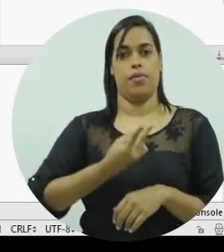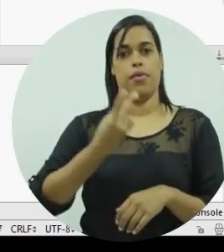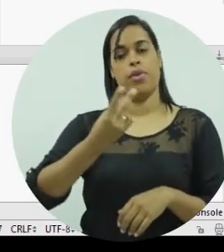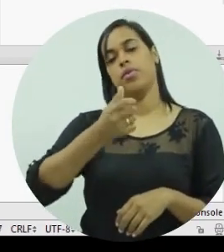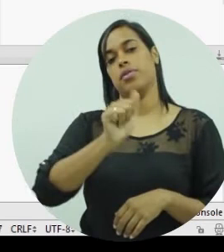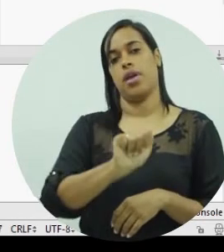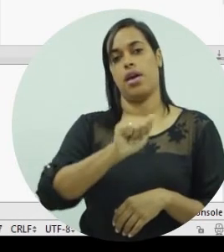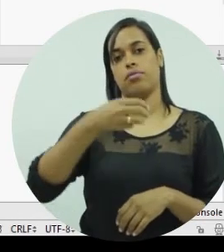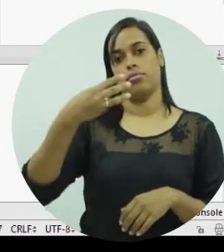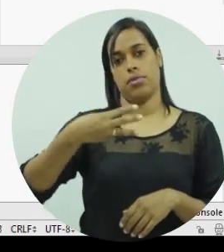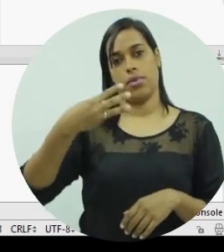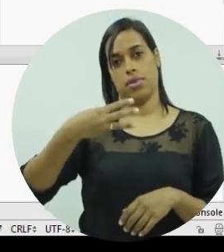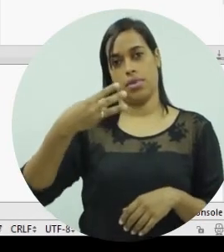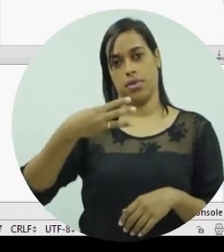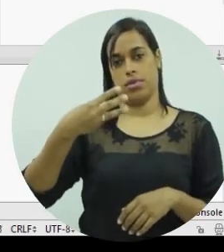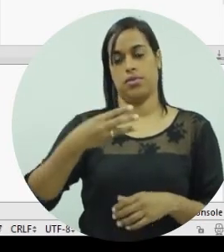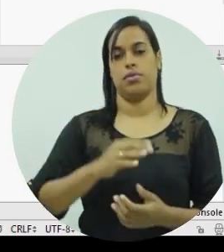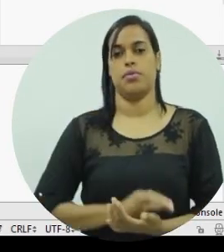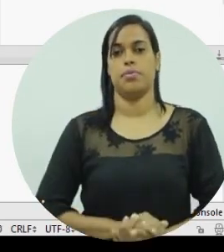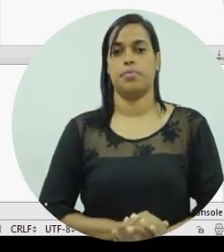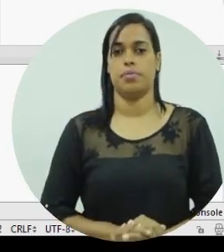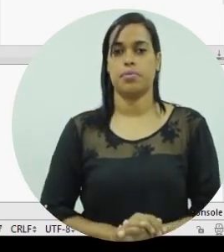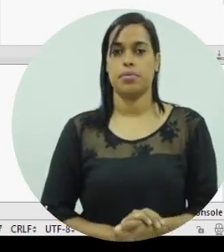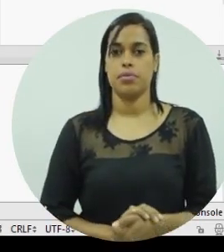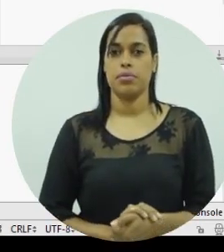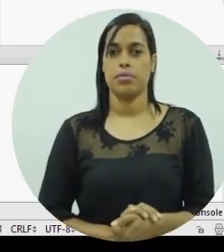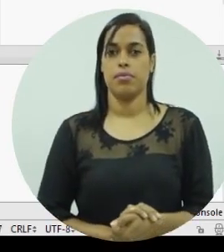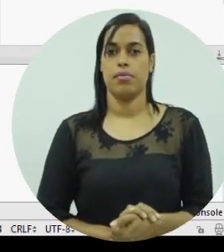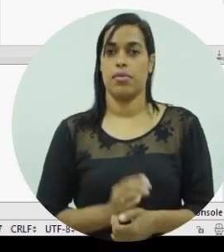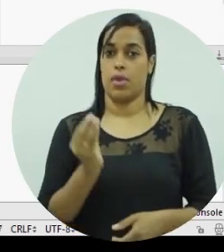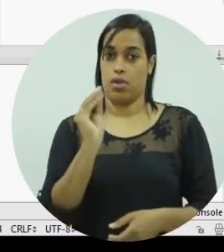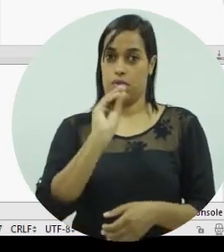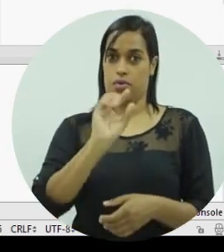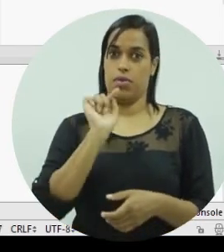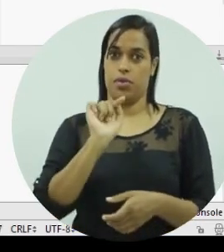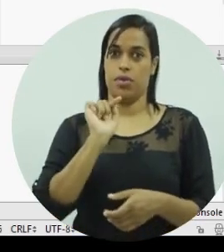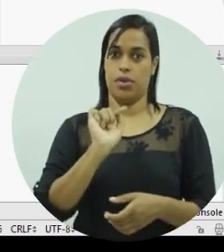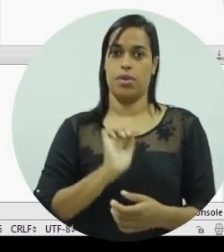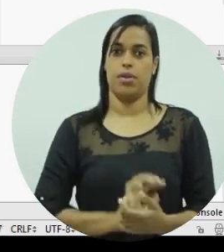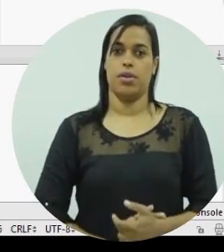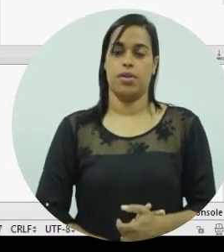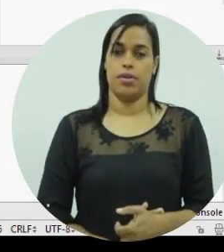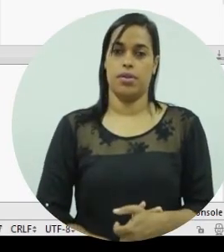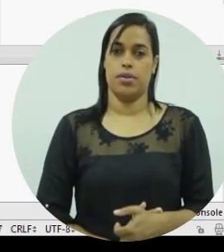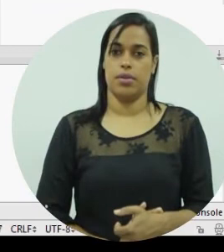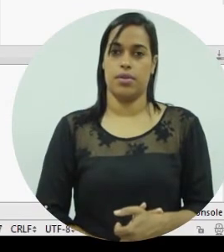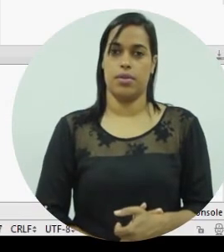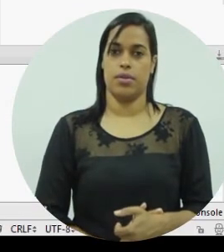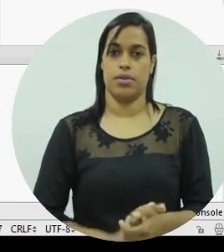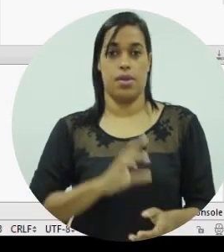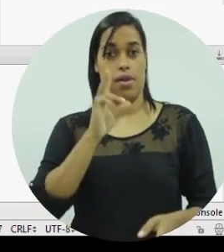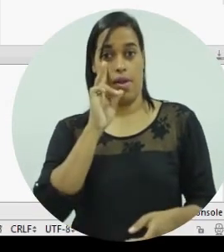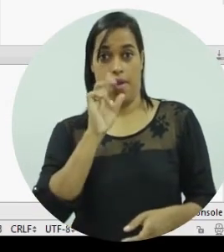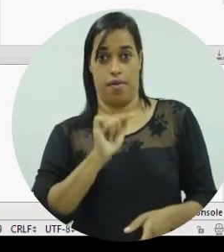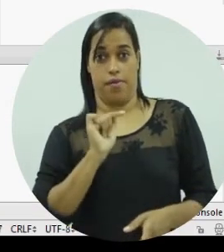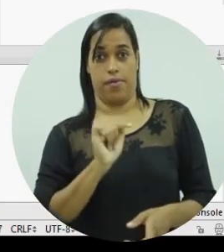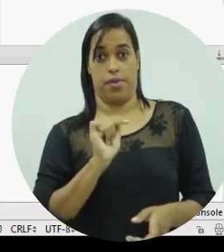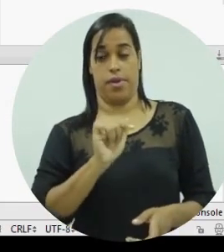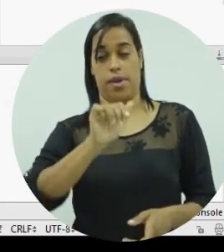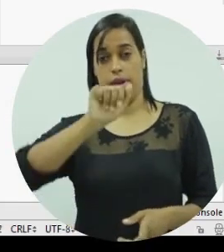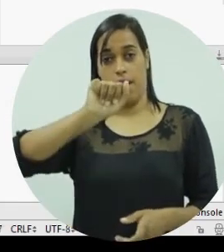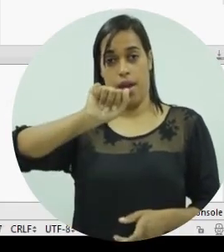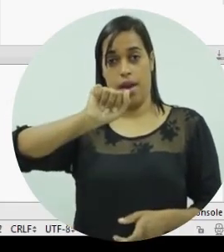3. Assim, vamos colocar aqui, ver